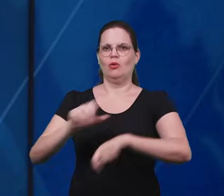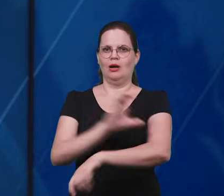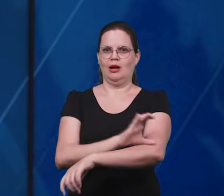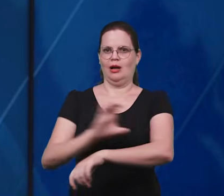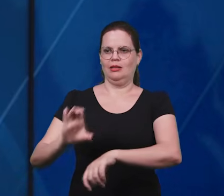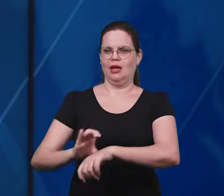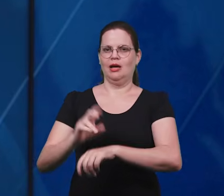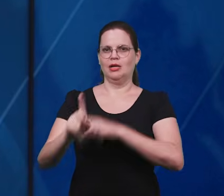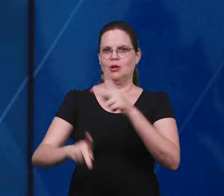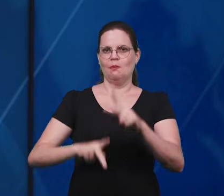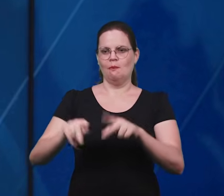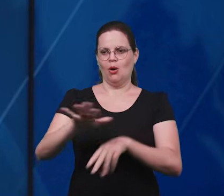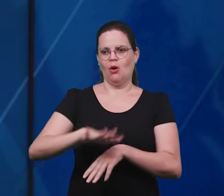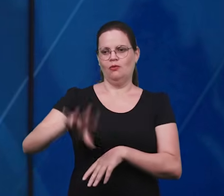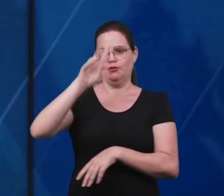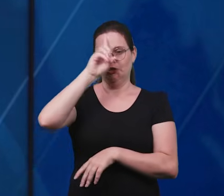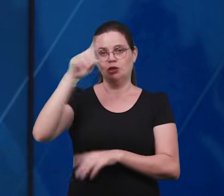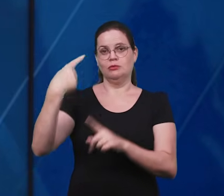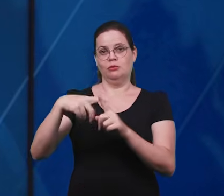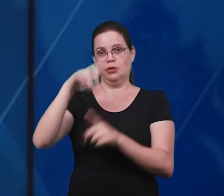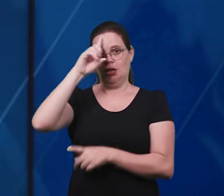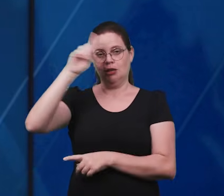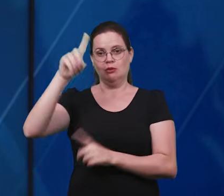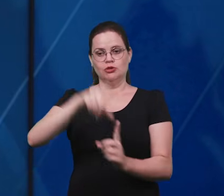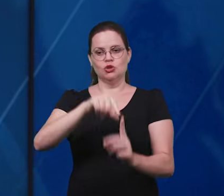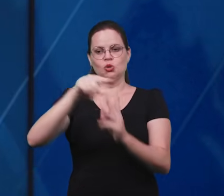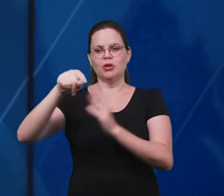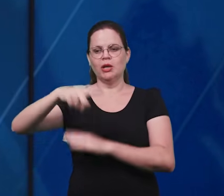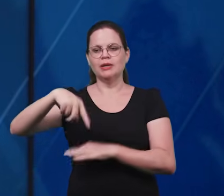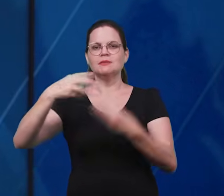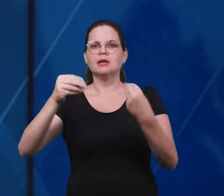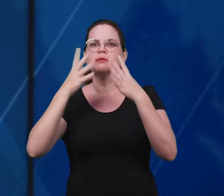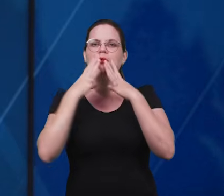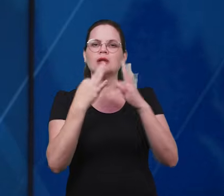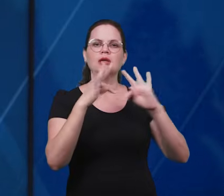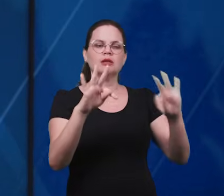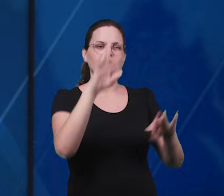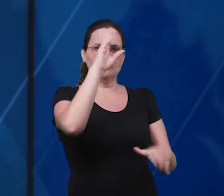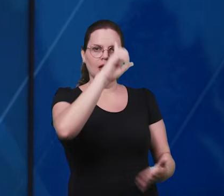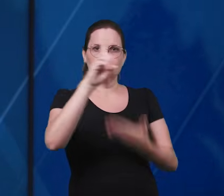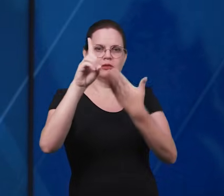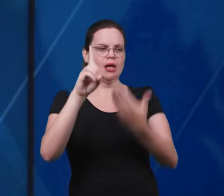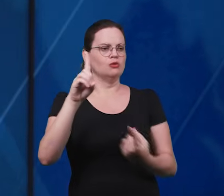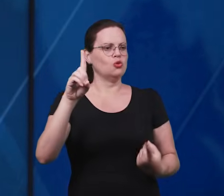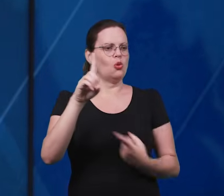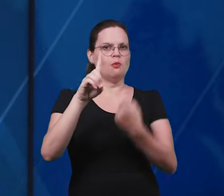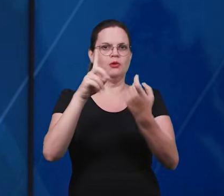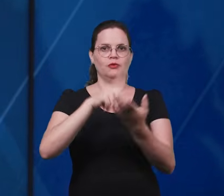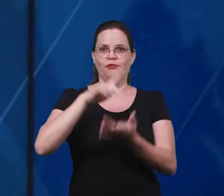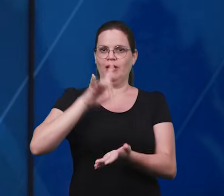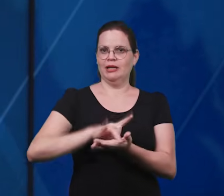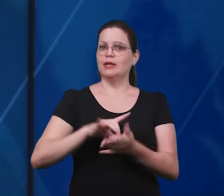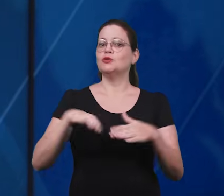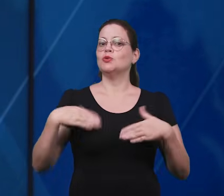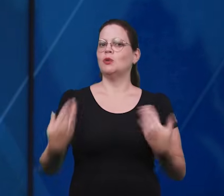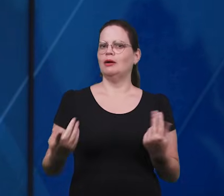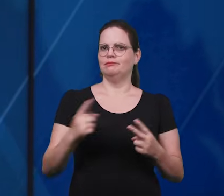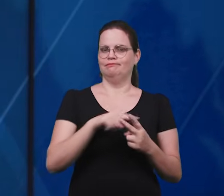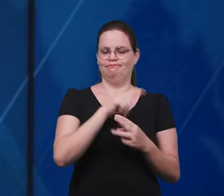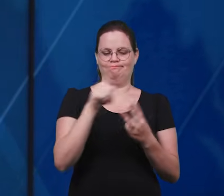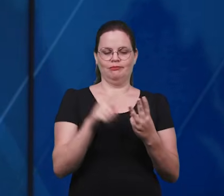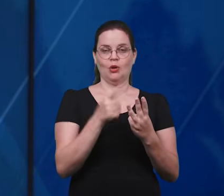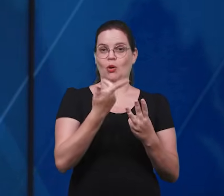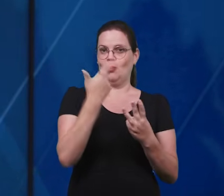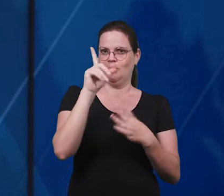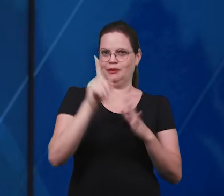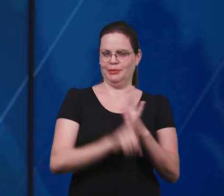Deus escolheu e preparou para ali testemunhar do Senhor como Deus único e verdadeiro? Outra